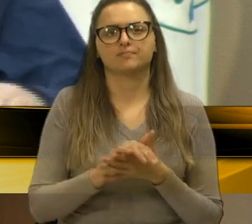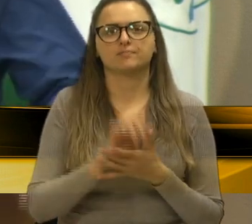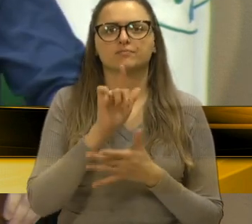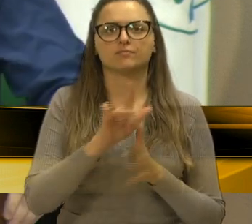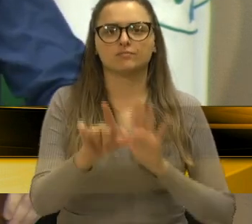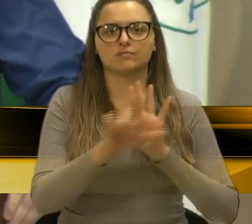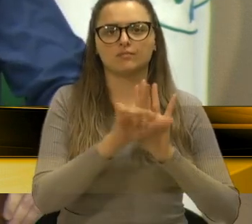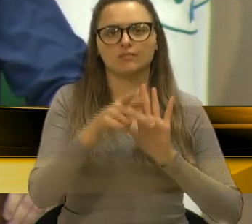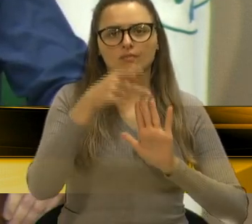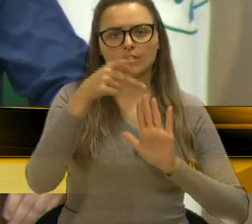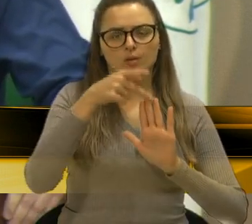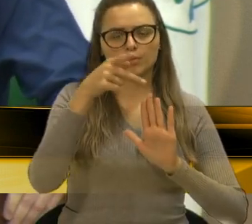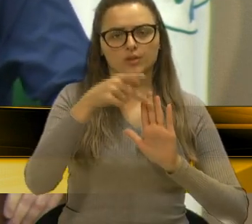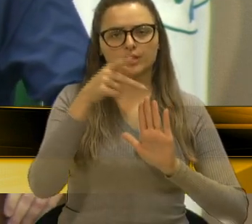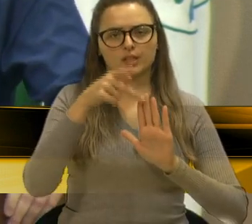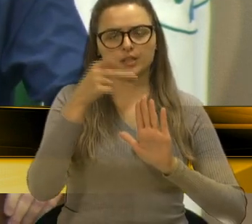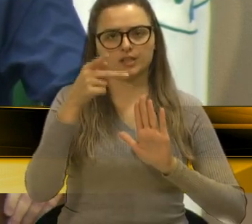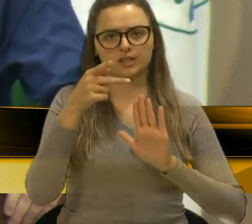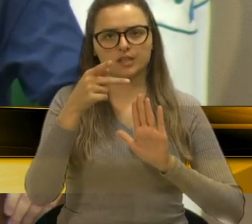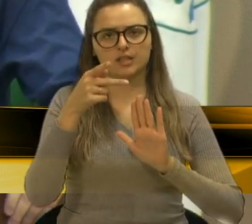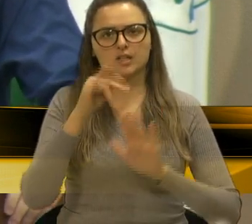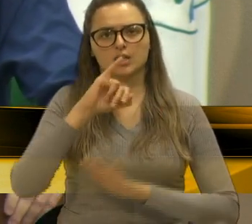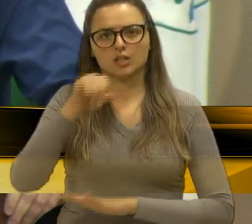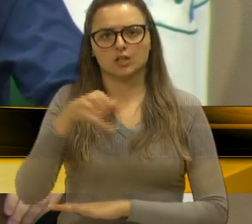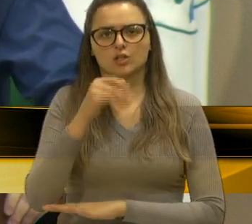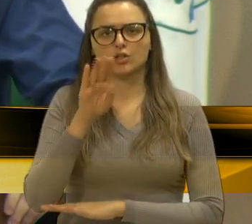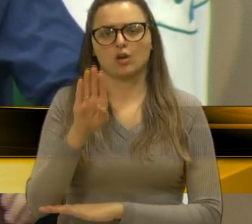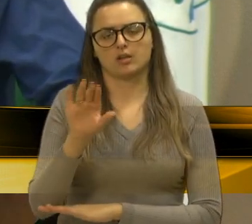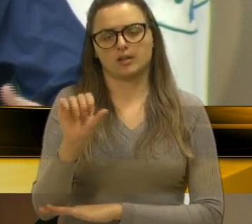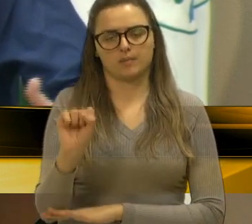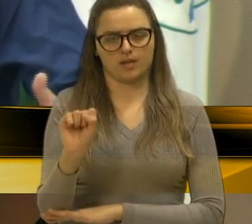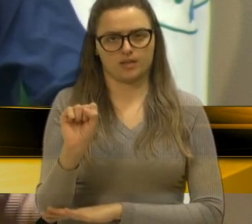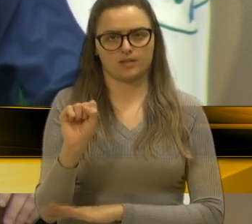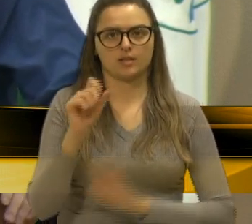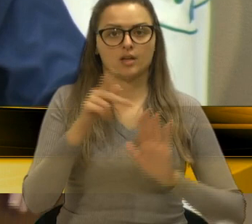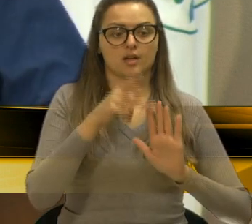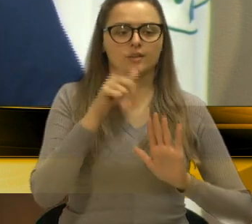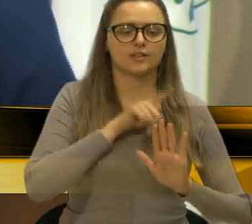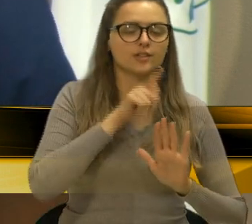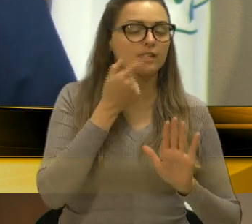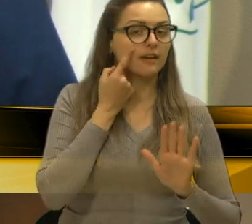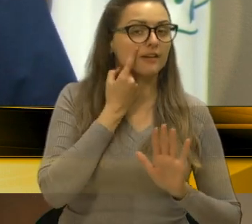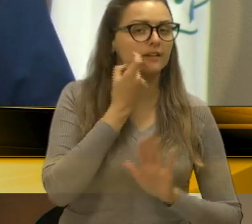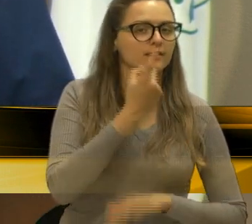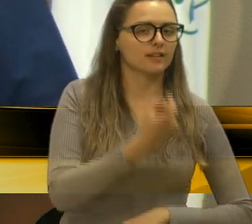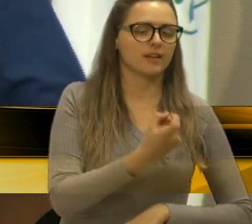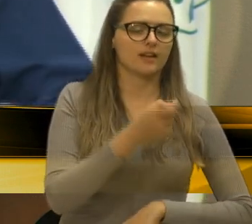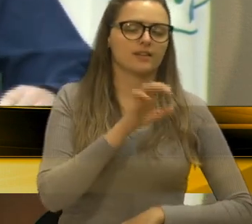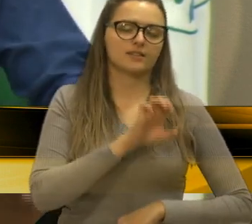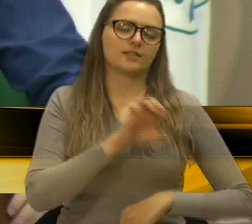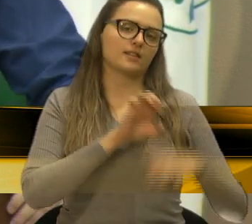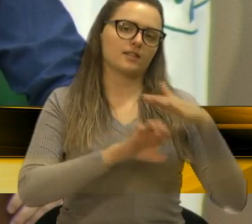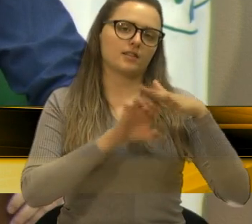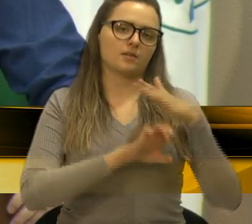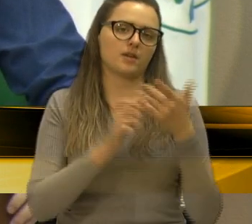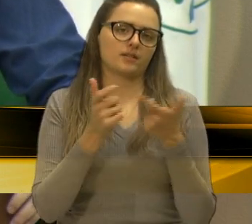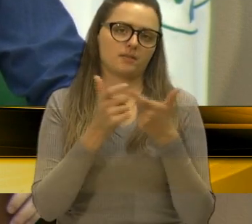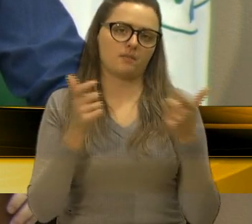na época na portaria da JBS, ou seja, a interesse dos grandes como sempre.